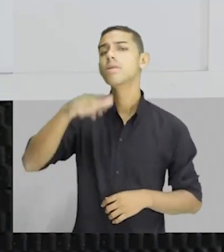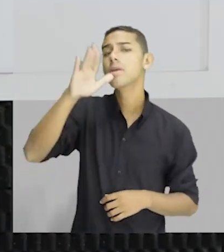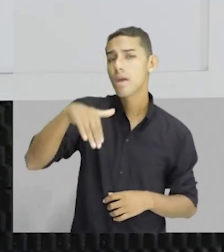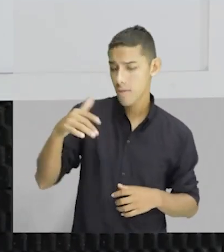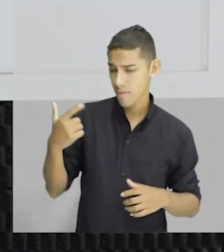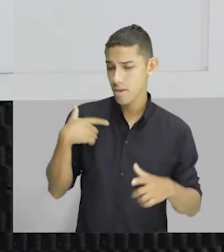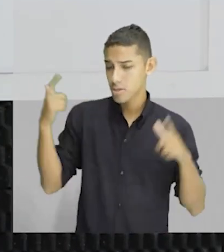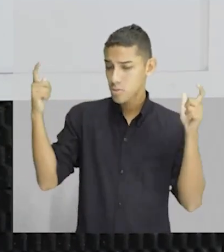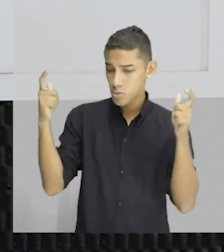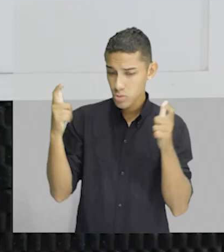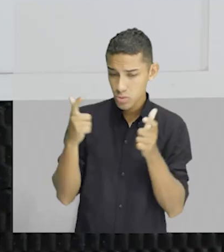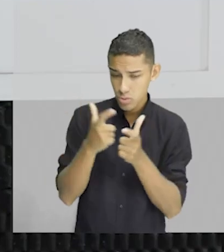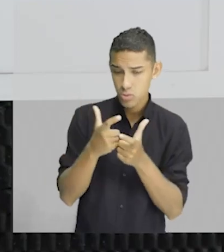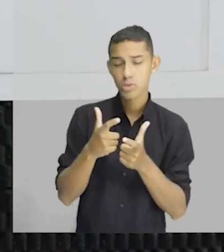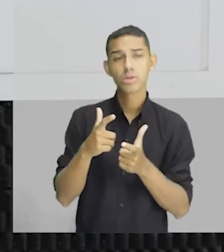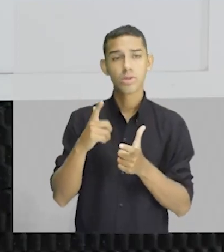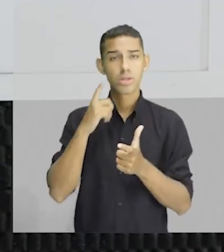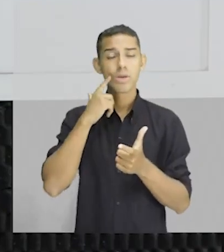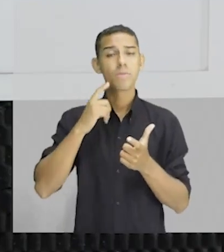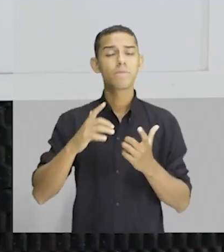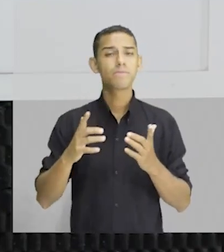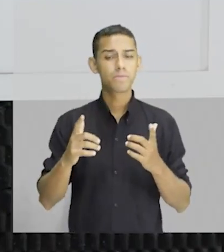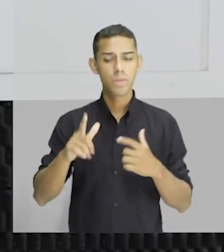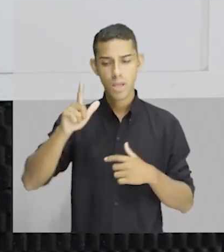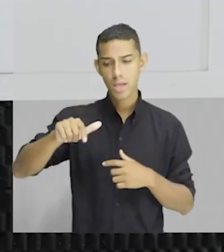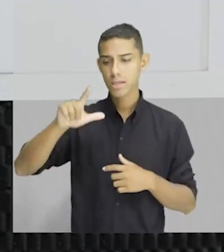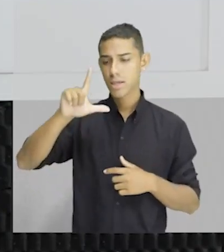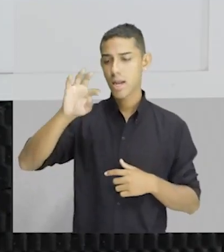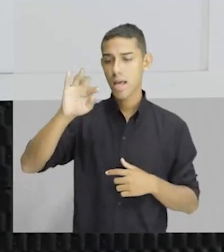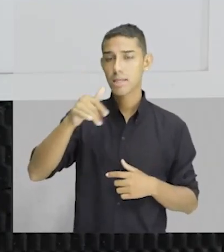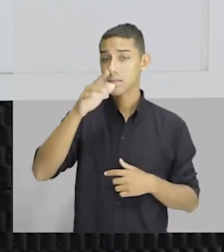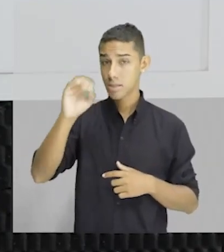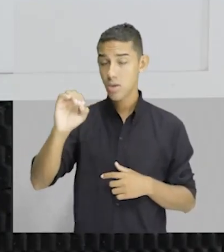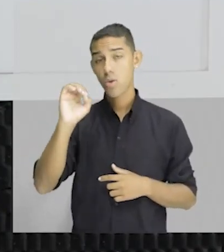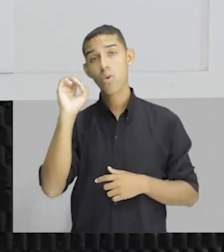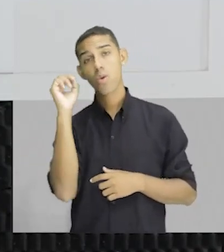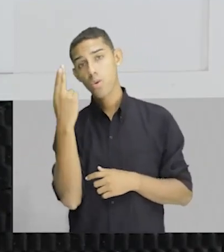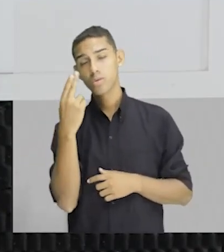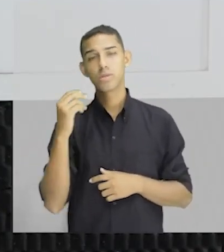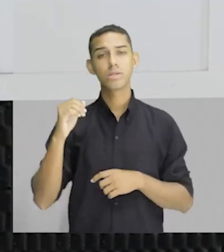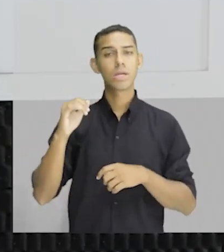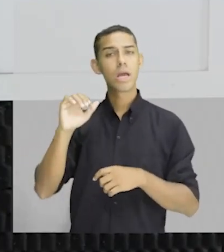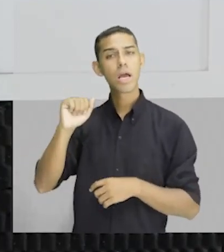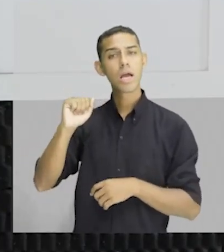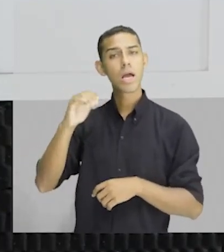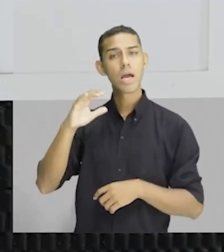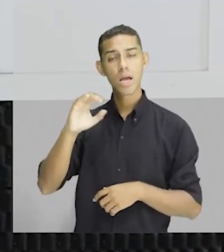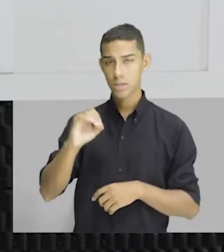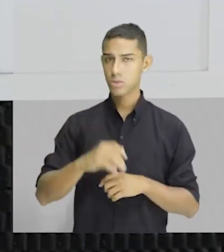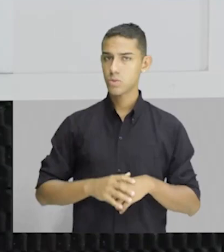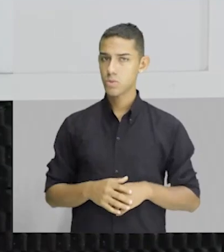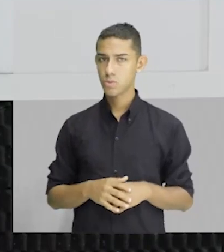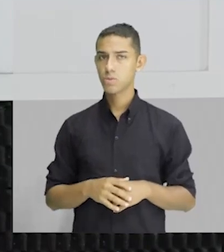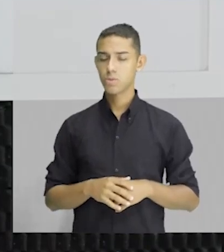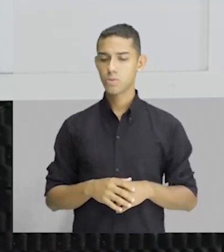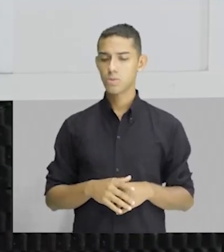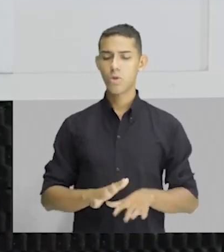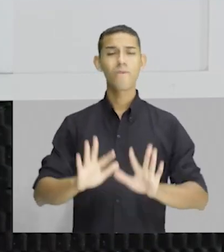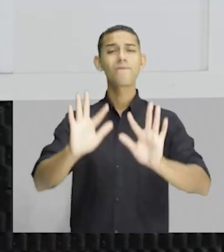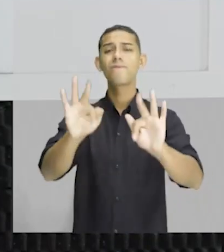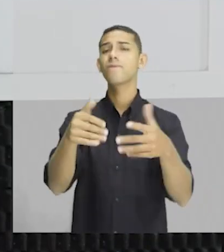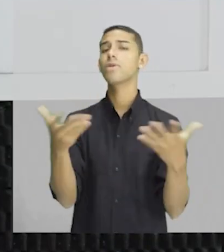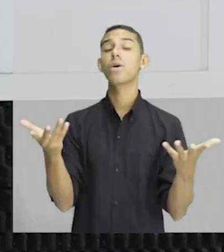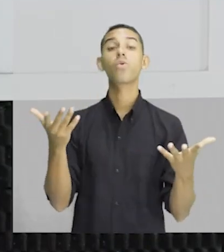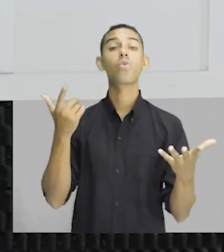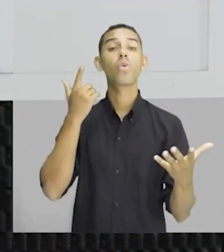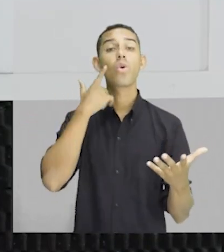tamanho? A de latão ou a de aço? A que tem maior coeficiente, a de latão. Ele pergunta assim, ó, no final, qual